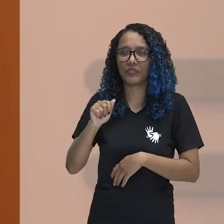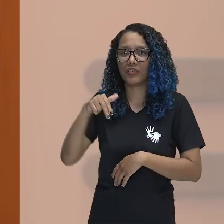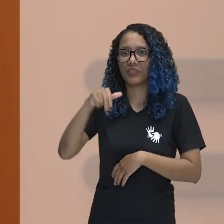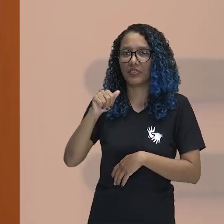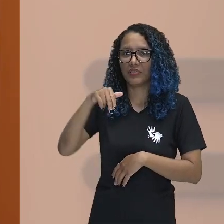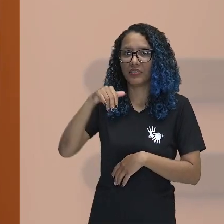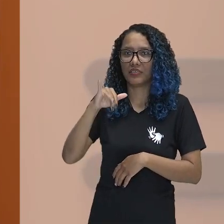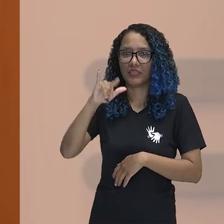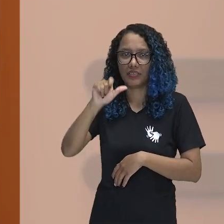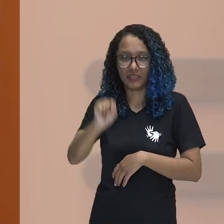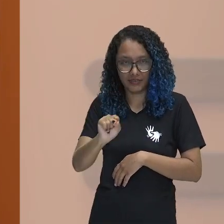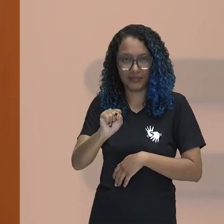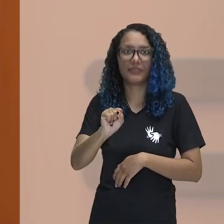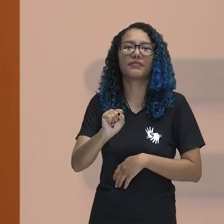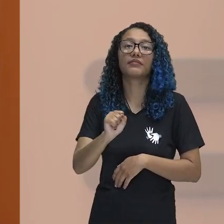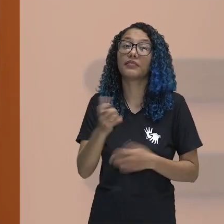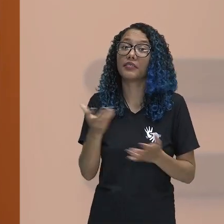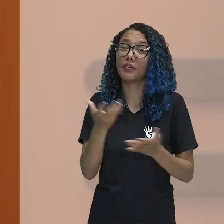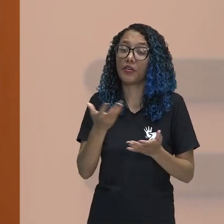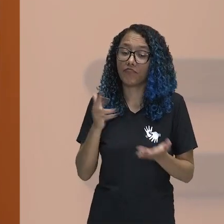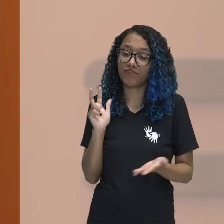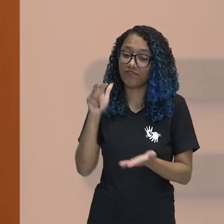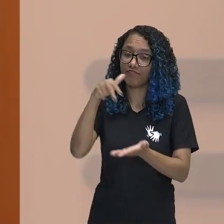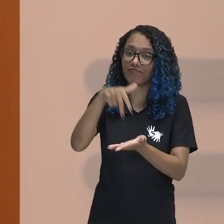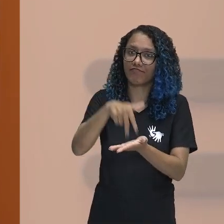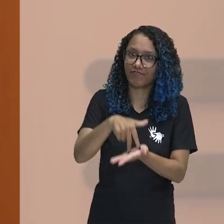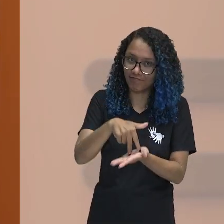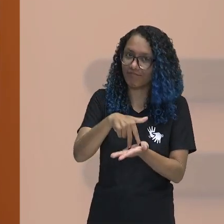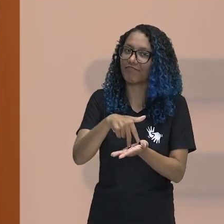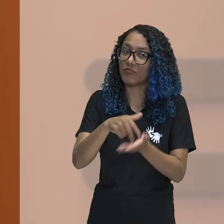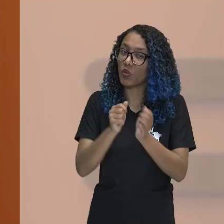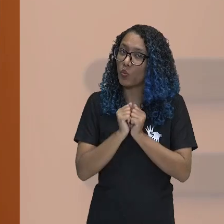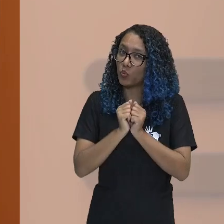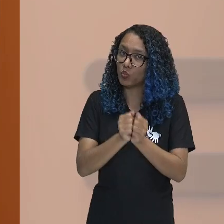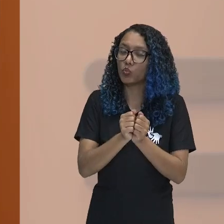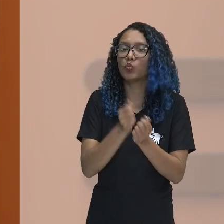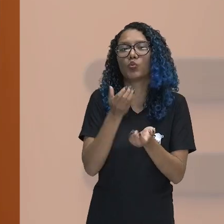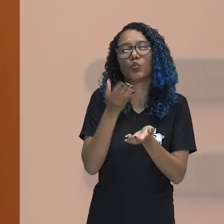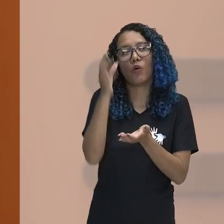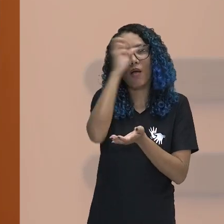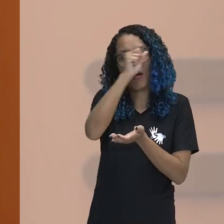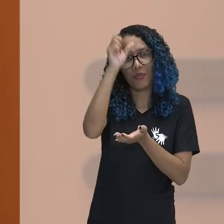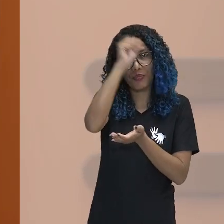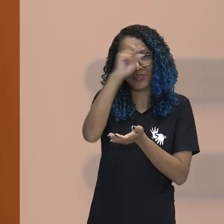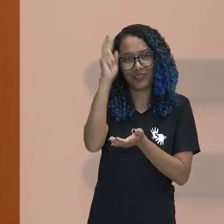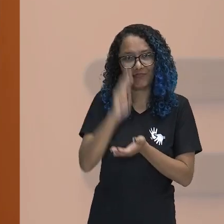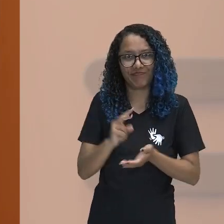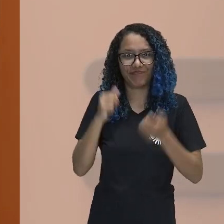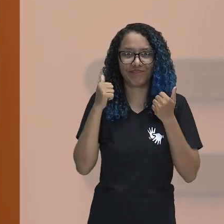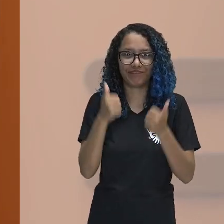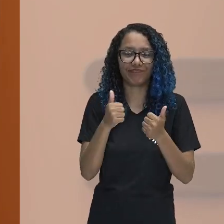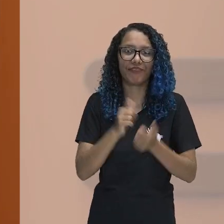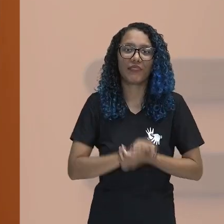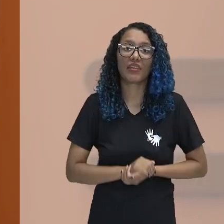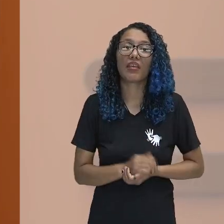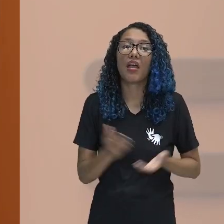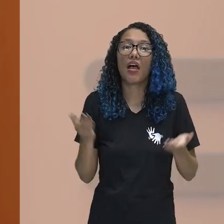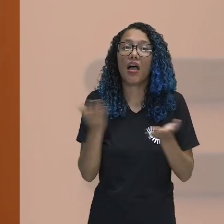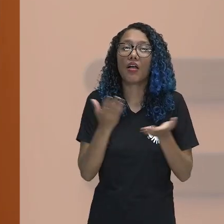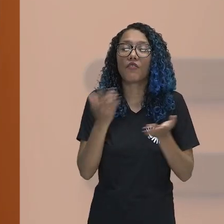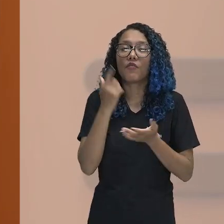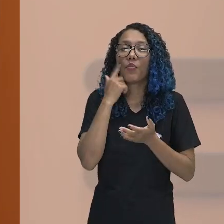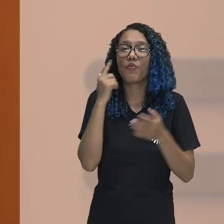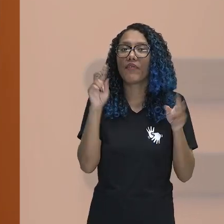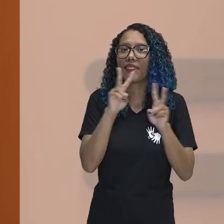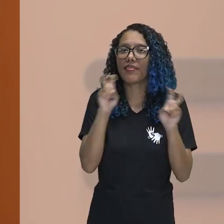Ananias Carvalho, serei o seu anfitrião nessa nossa viagem magnífica pelo conhecimento da história. Então vamos lá ver o tema